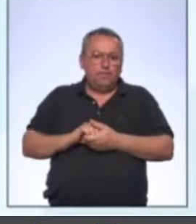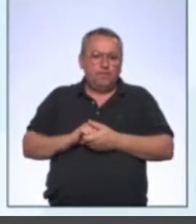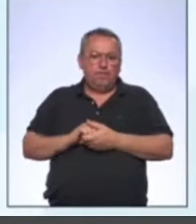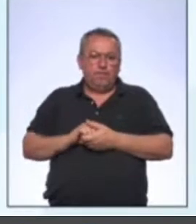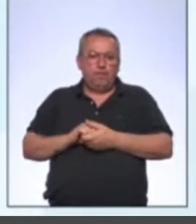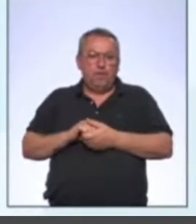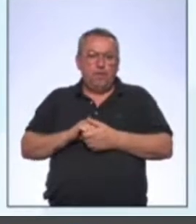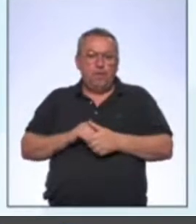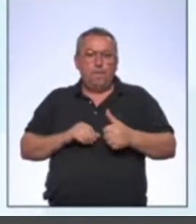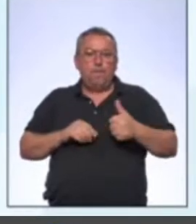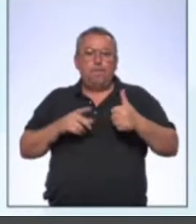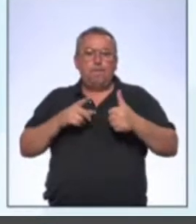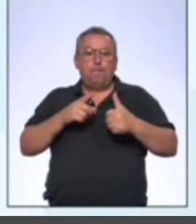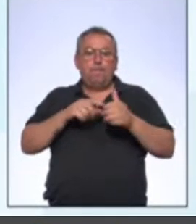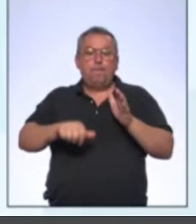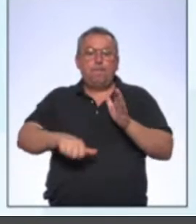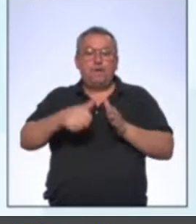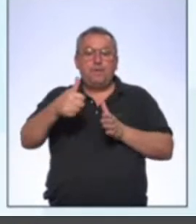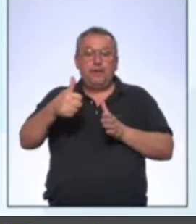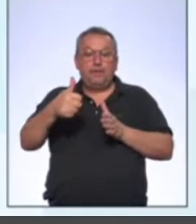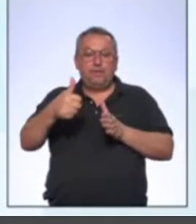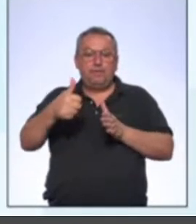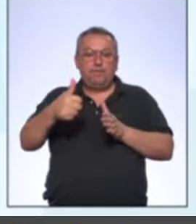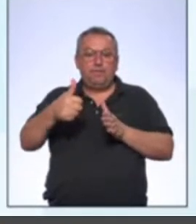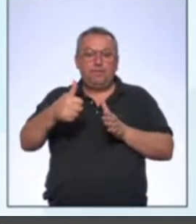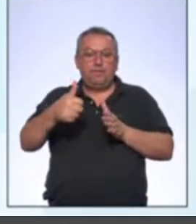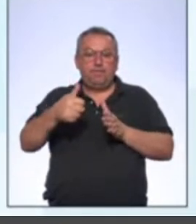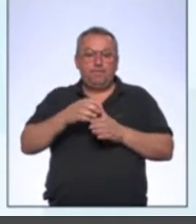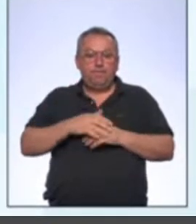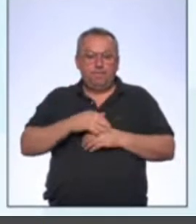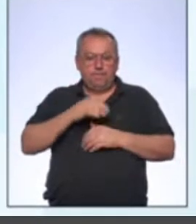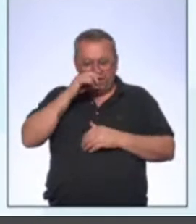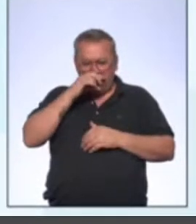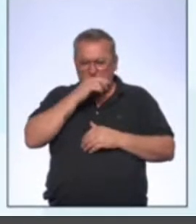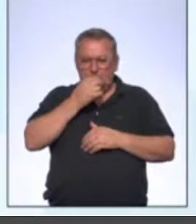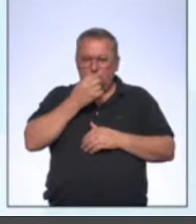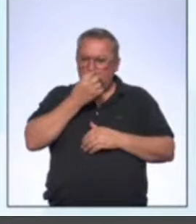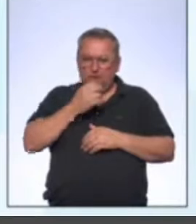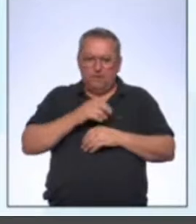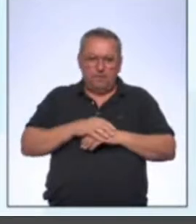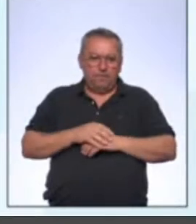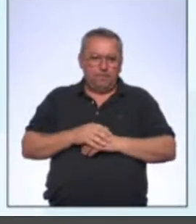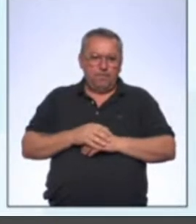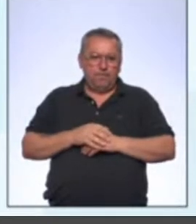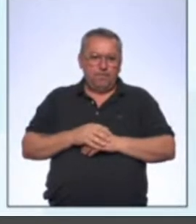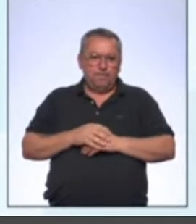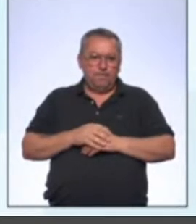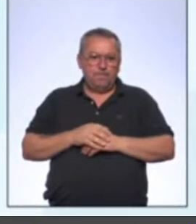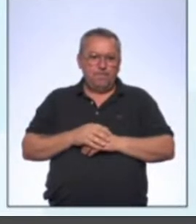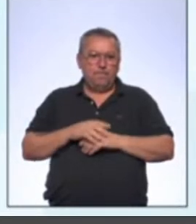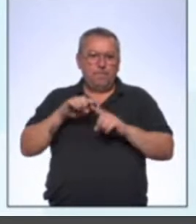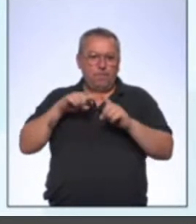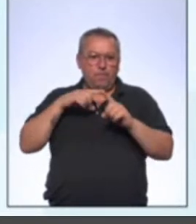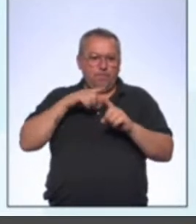Que aí eu já leio os enunciados com vocês. Pode avançar, por favor, que já tem na frente